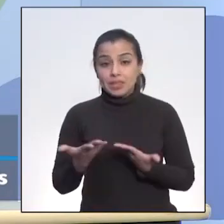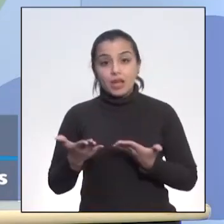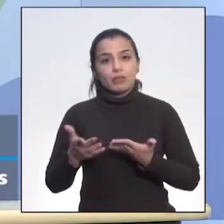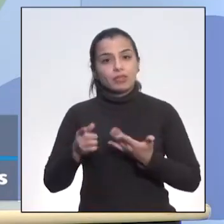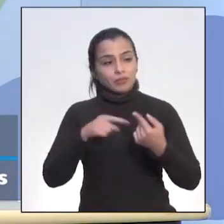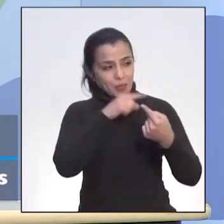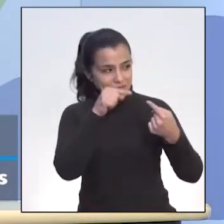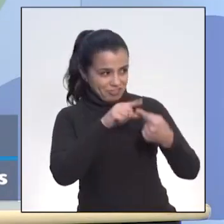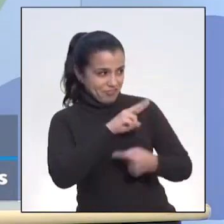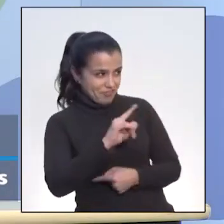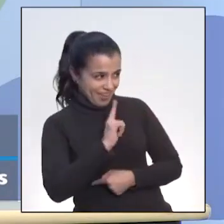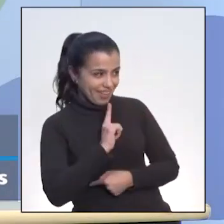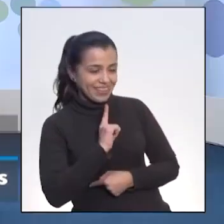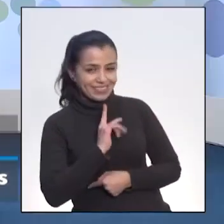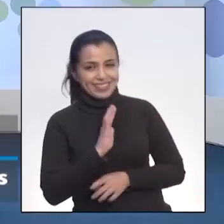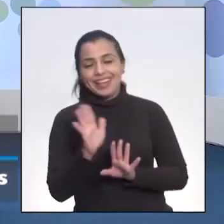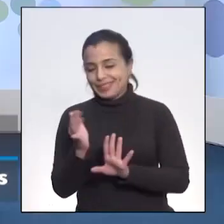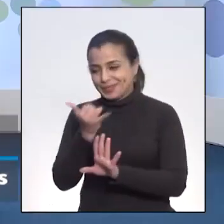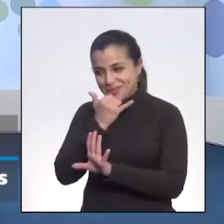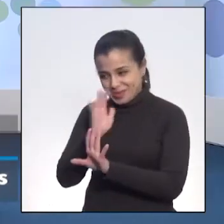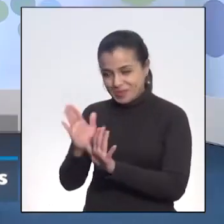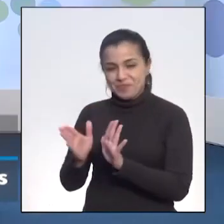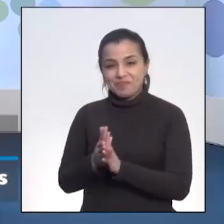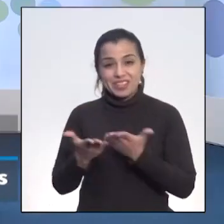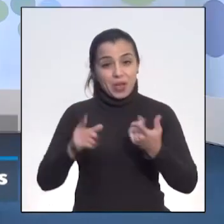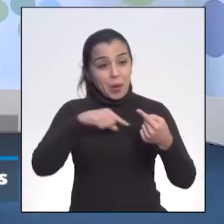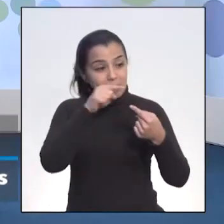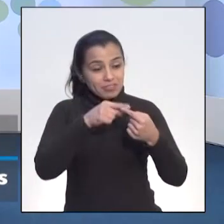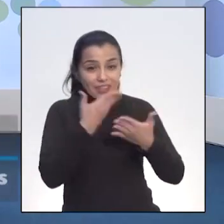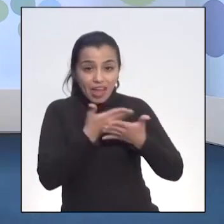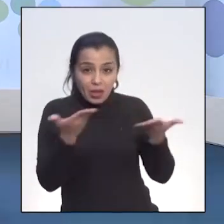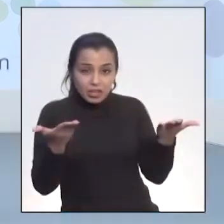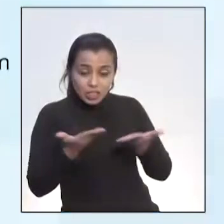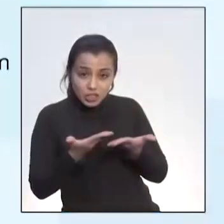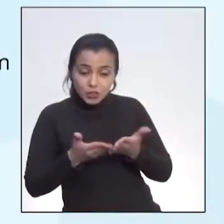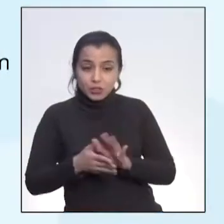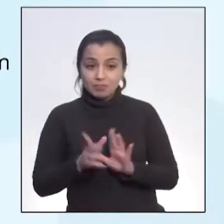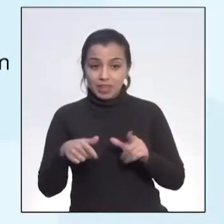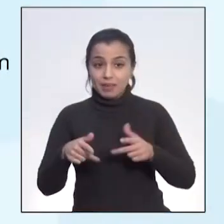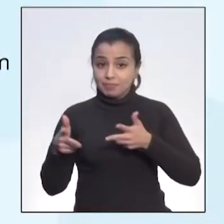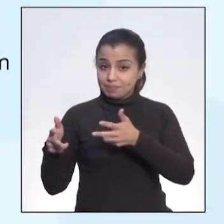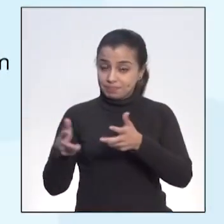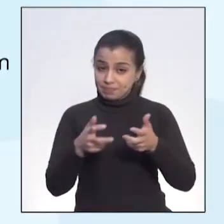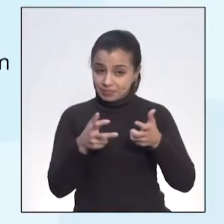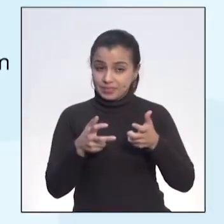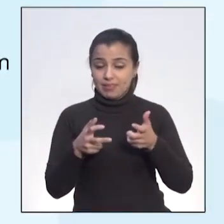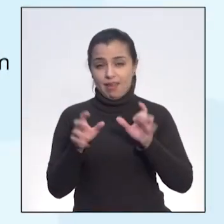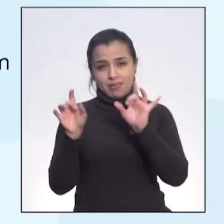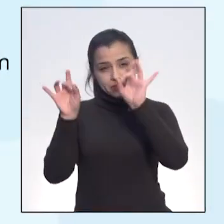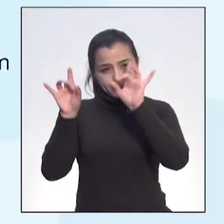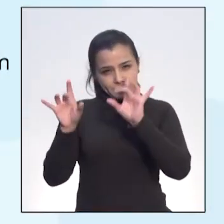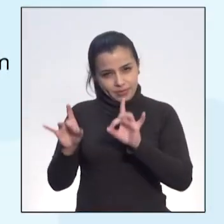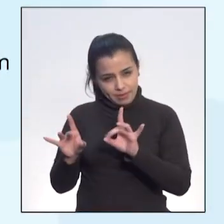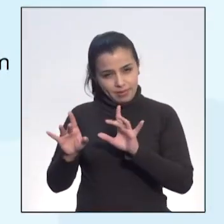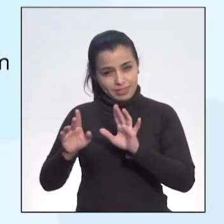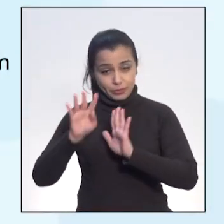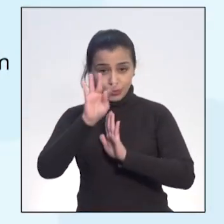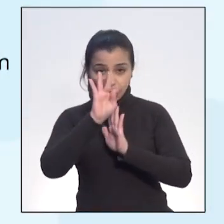objetivos. Sofisticada, sobretudo. Né? Vamos lá. Aos objetivos da aula de hoje. Reconhecer as especificidades do